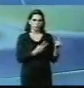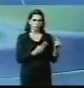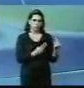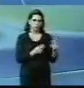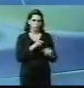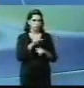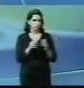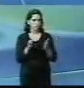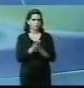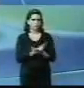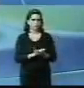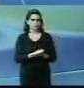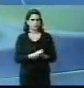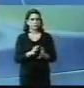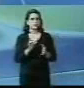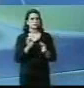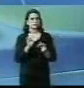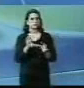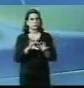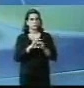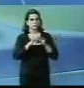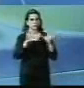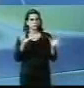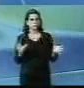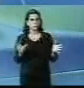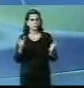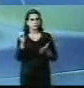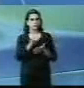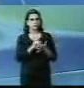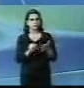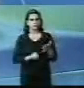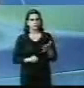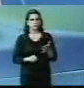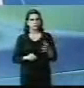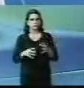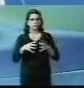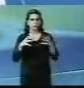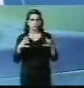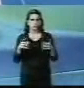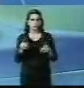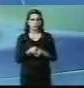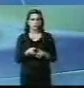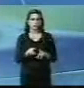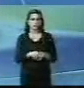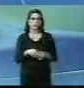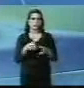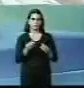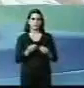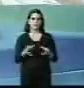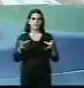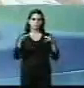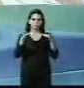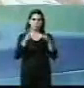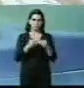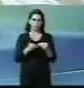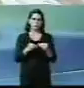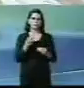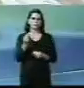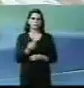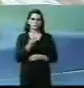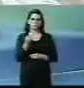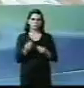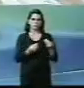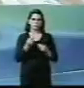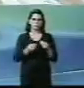inalterado. Então, ele abre, na verdade, o conteúdo do arquivo e não a extensão. E é um fator de otimização